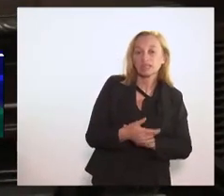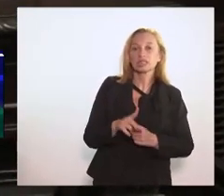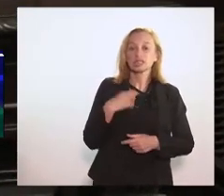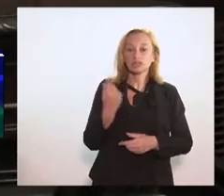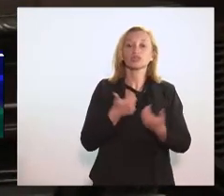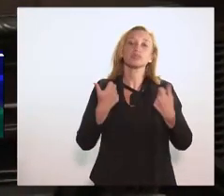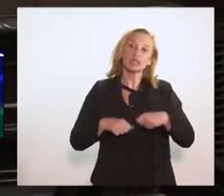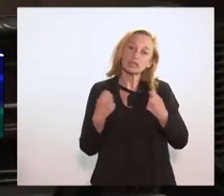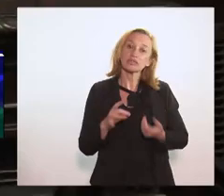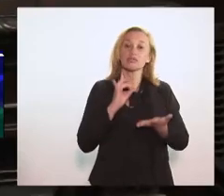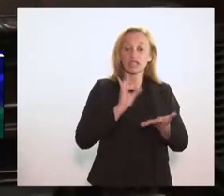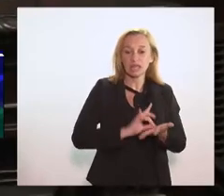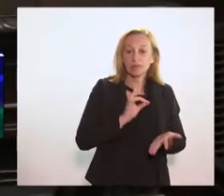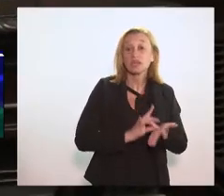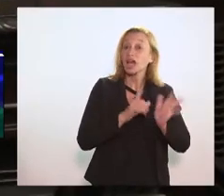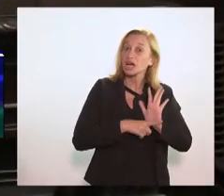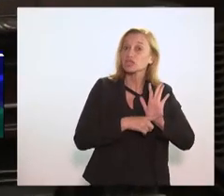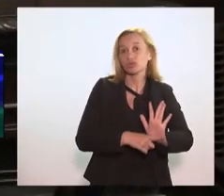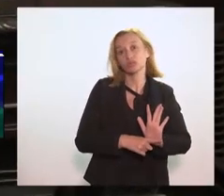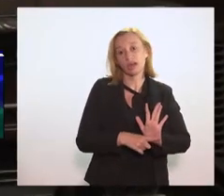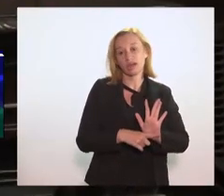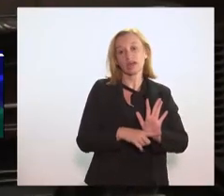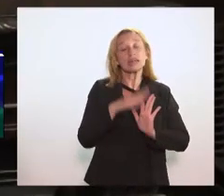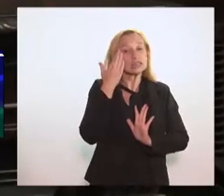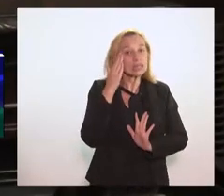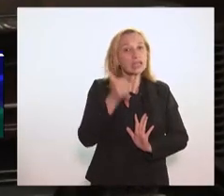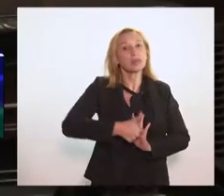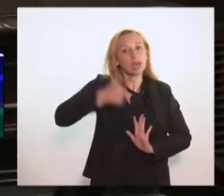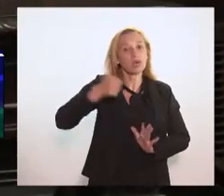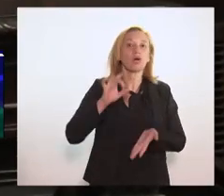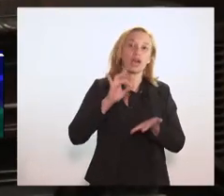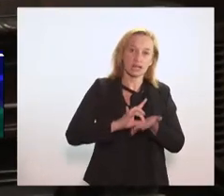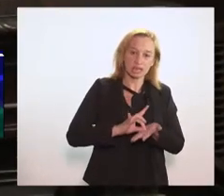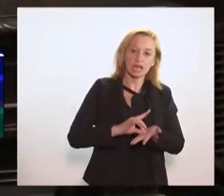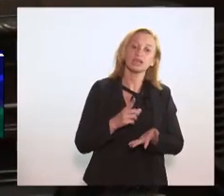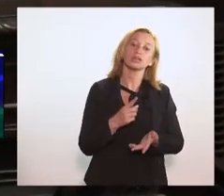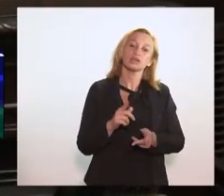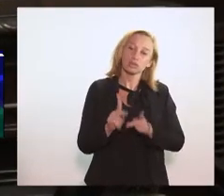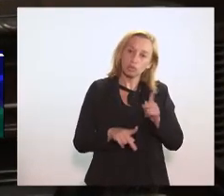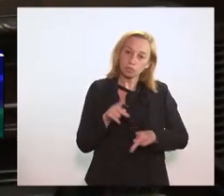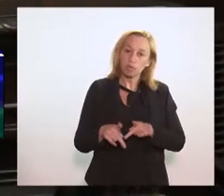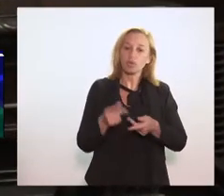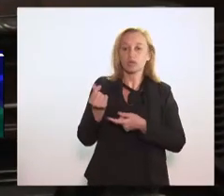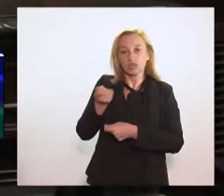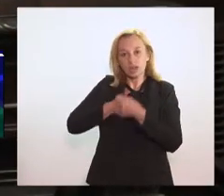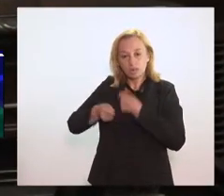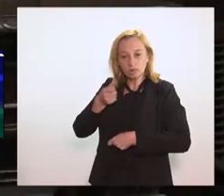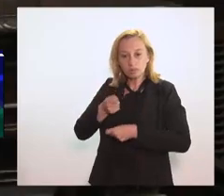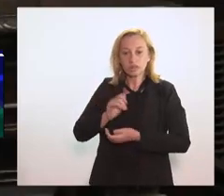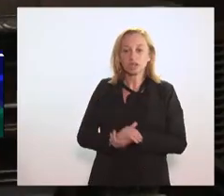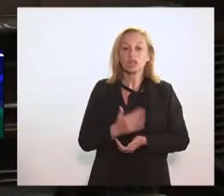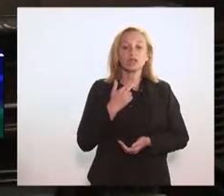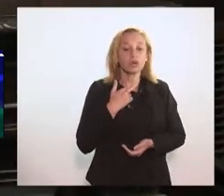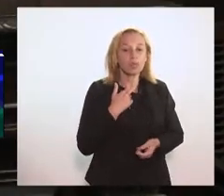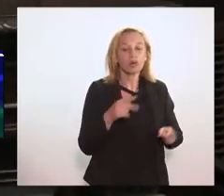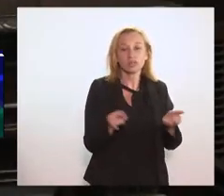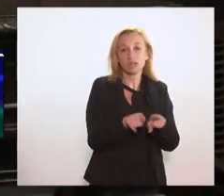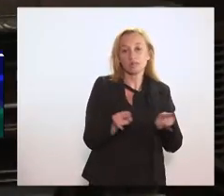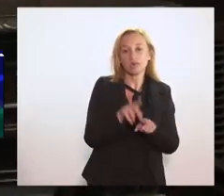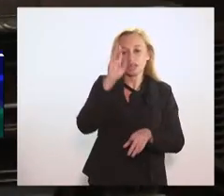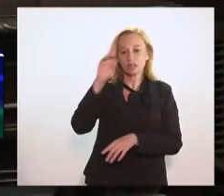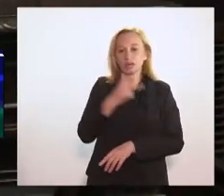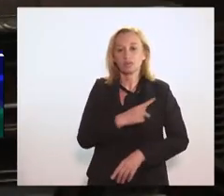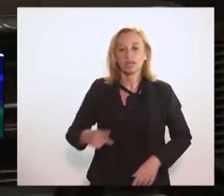precisamos efetivamente entendermos a realidade da nossa economia. Eu não posso também, senhora